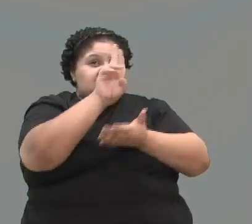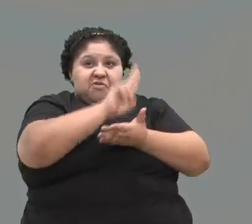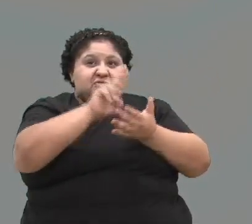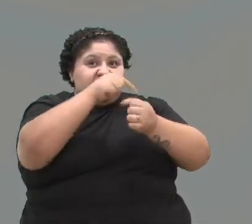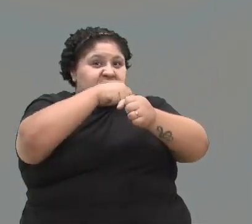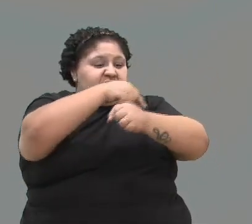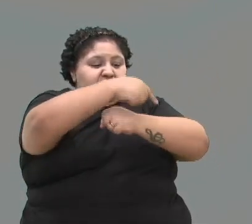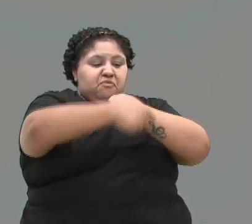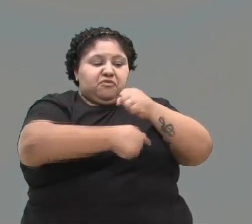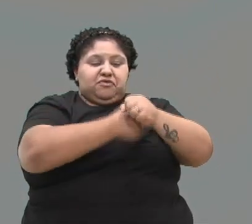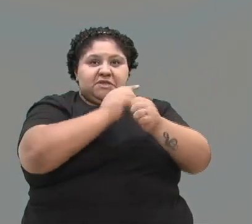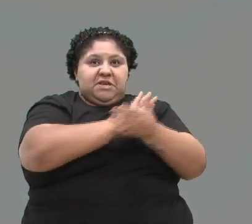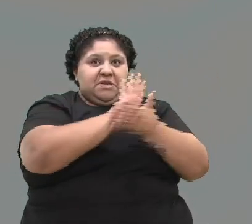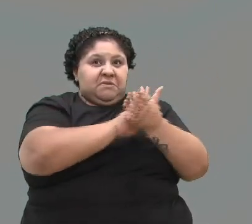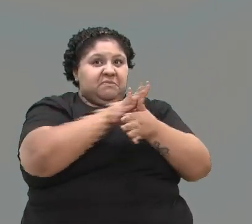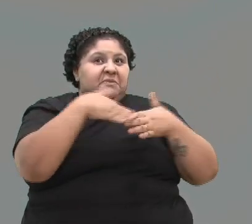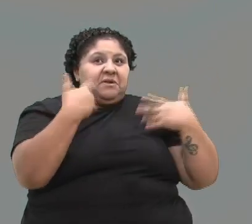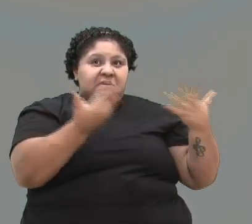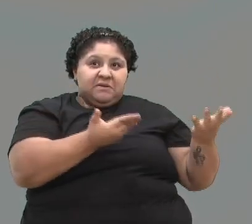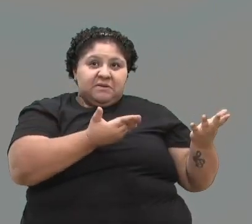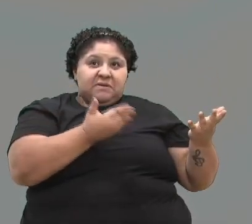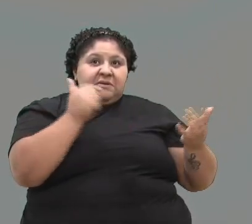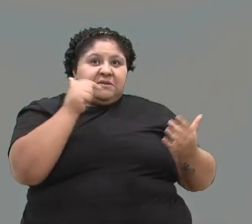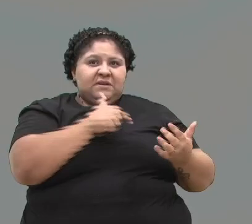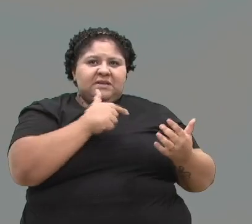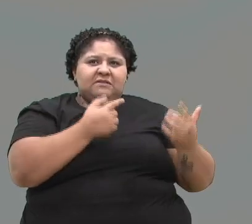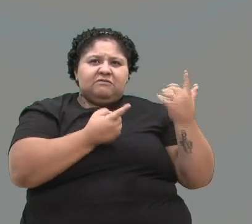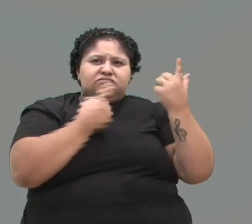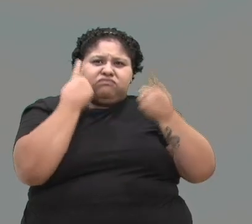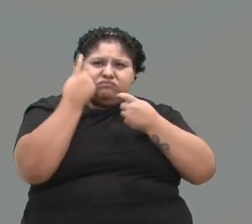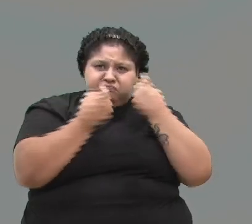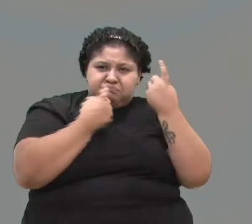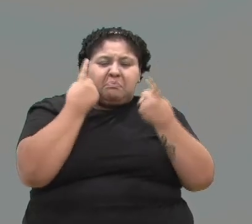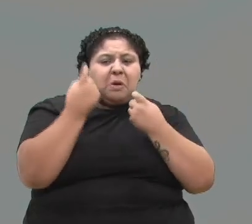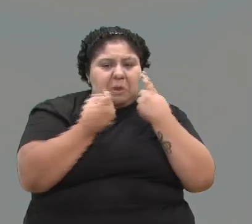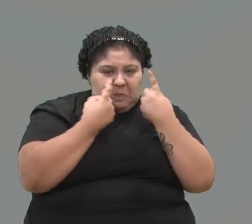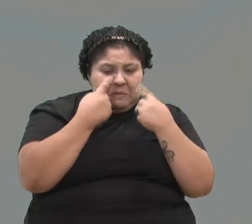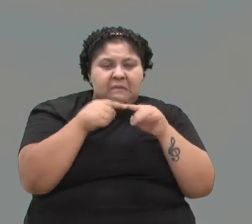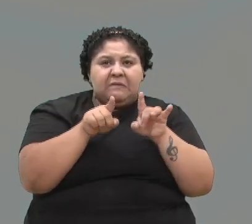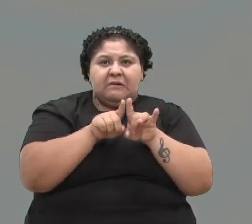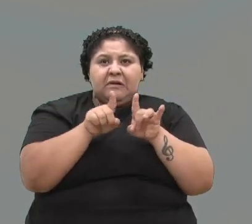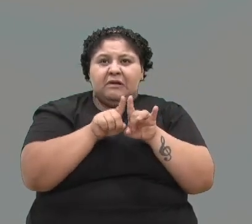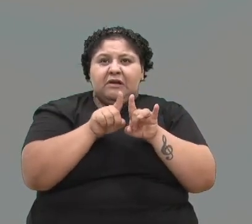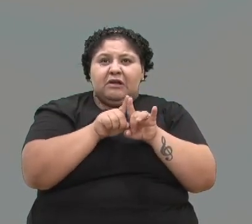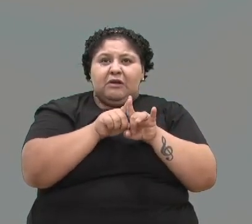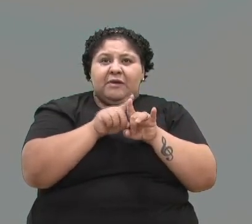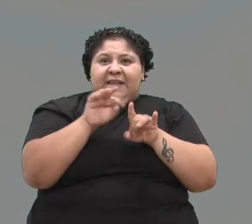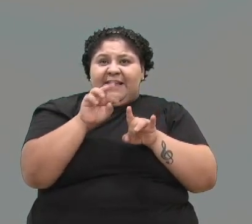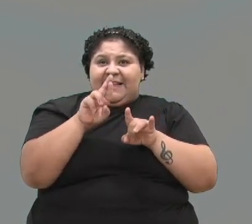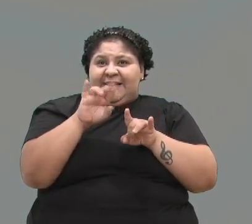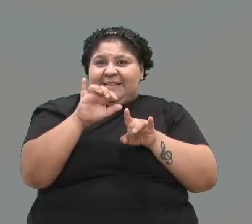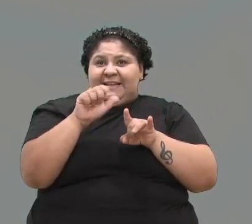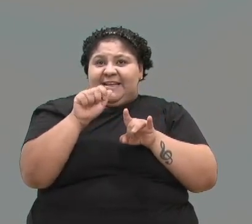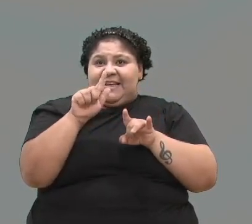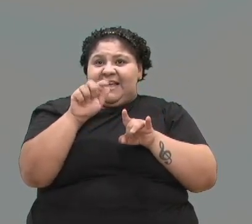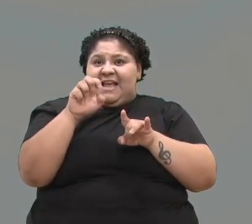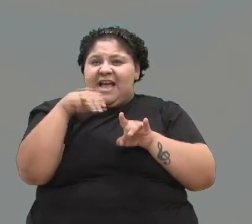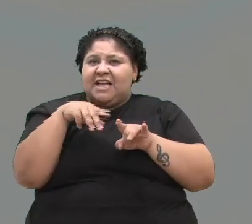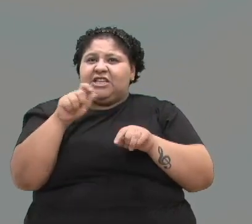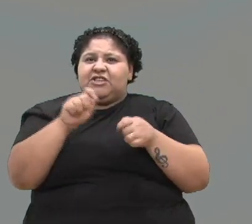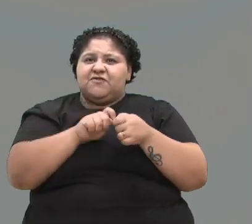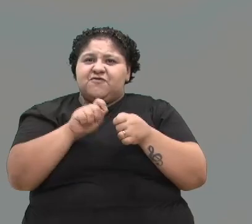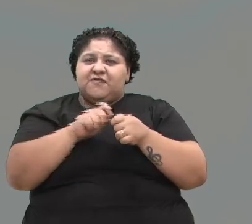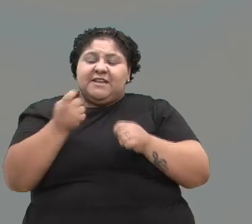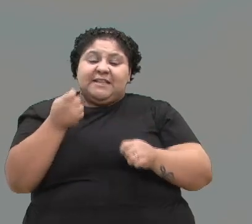porque isso aí nos deixou muito preocupados, porque a triagem, quando é feita, é necessário ter uma pulseira com